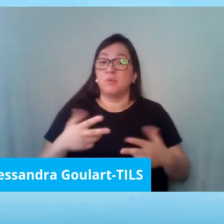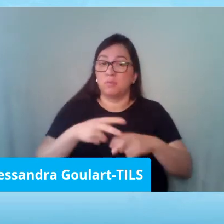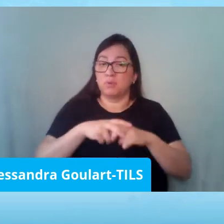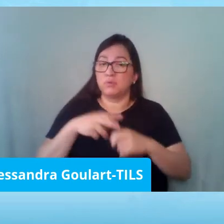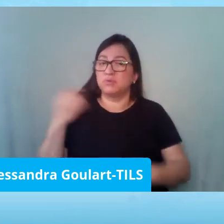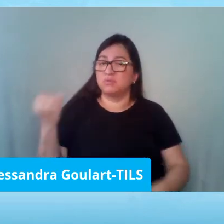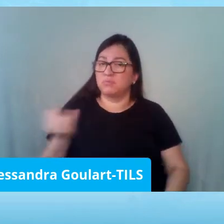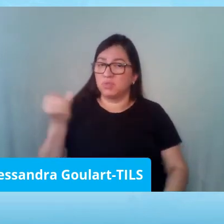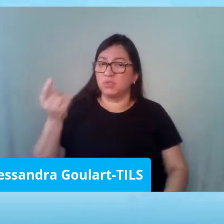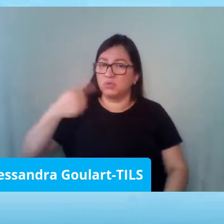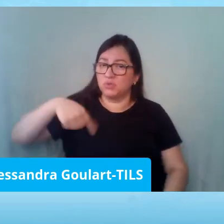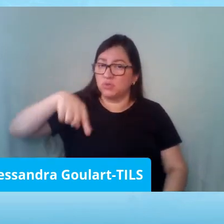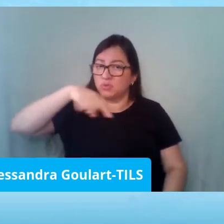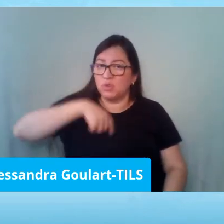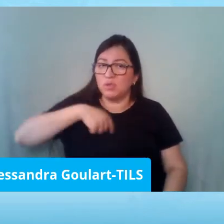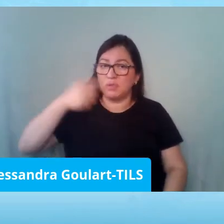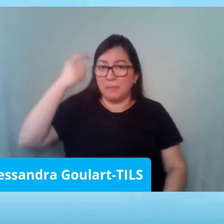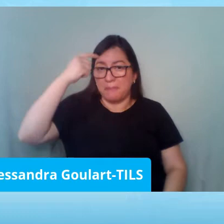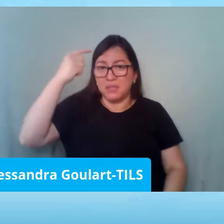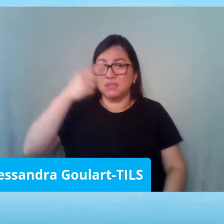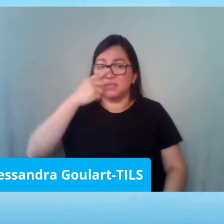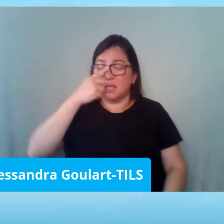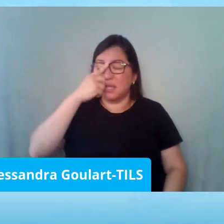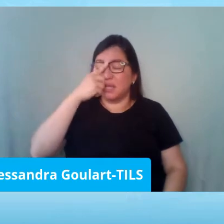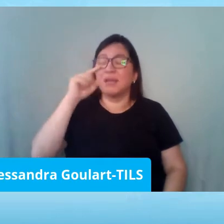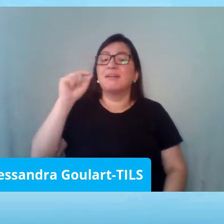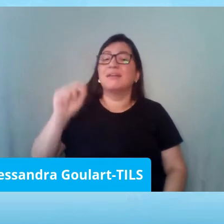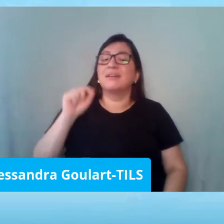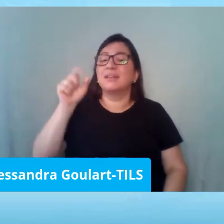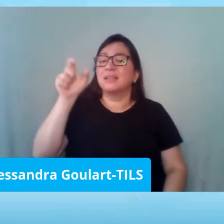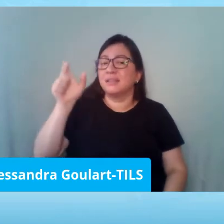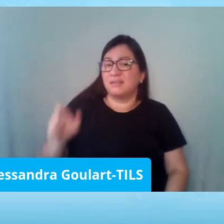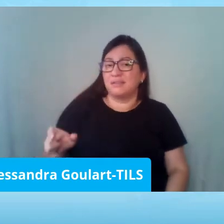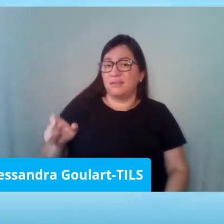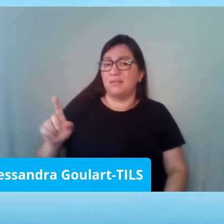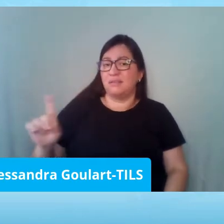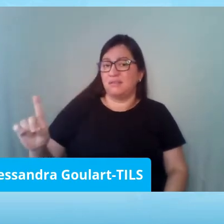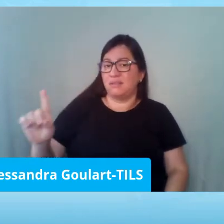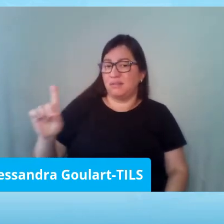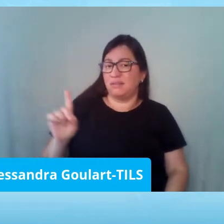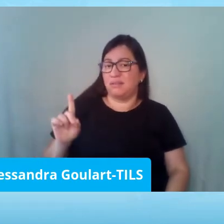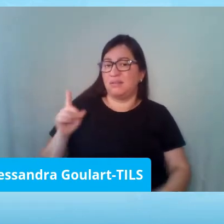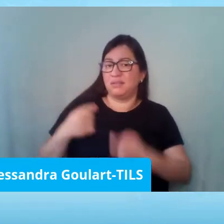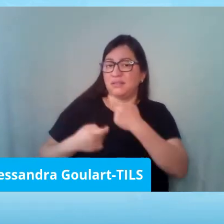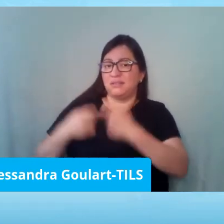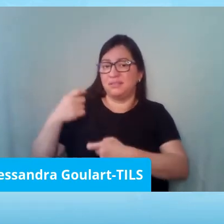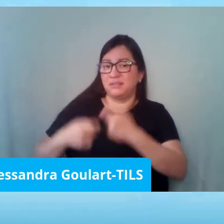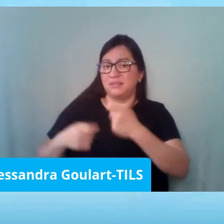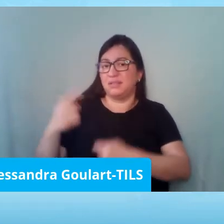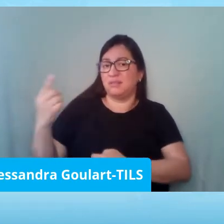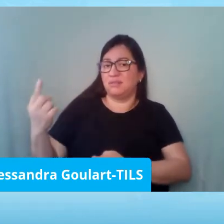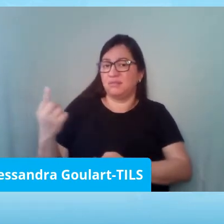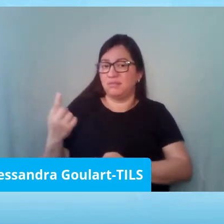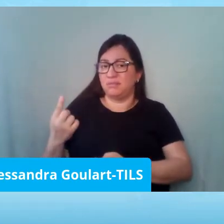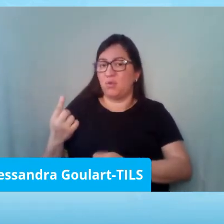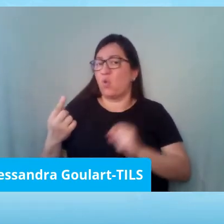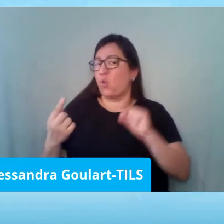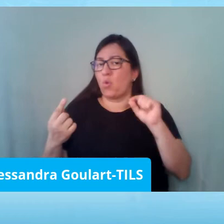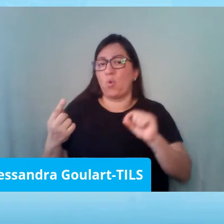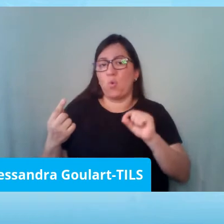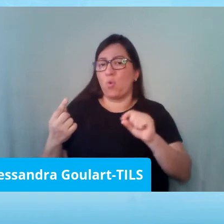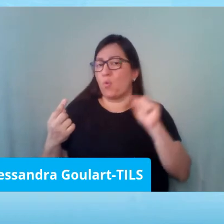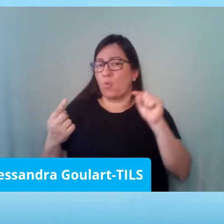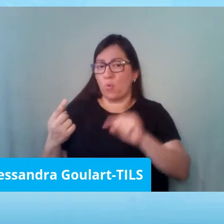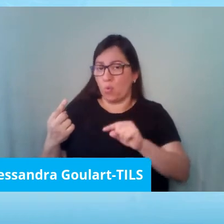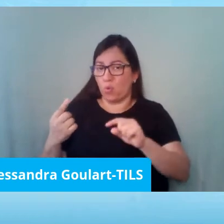gente vai pesquisar sobre transmissão vertical, no geral, a gente começa falando de pré-natal. Mas eu quero aqui hoje com vocês, e a